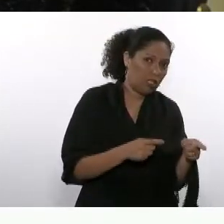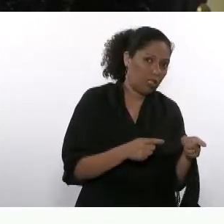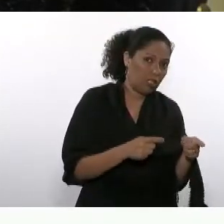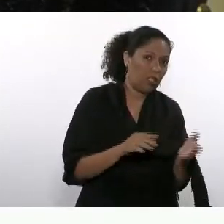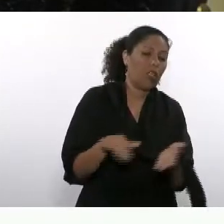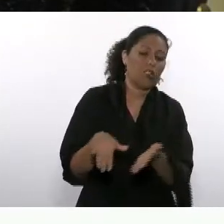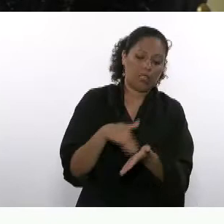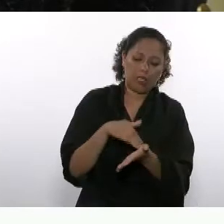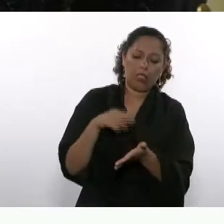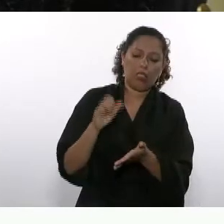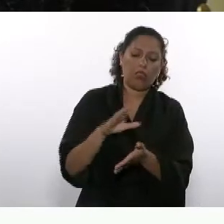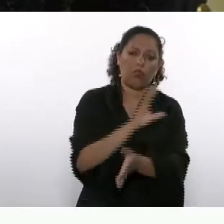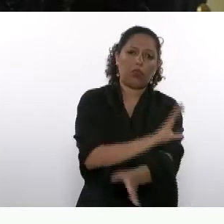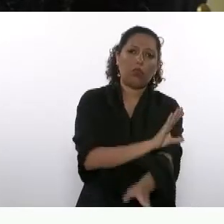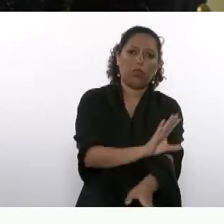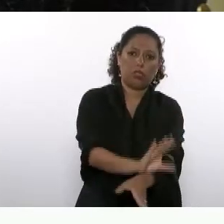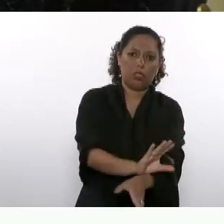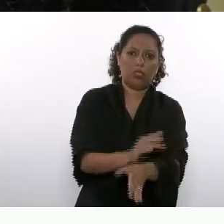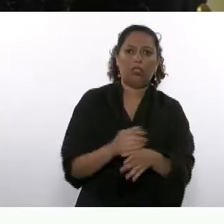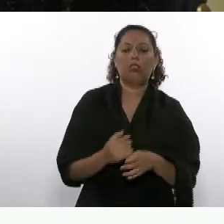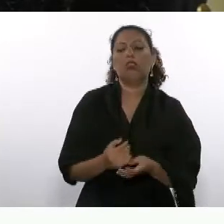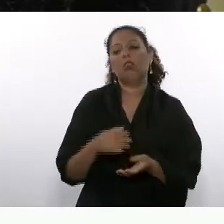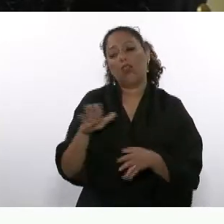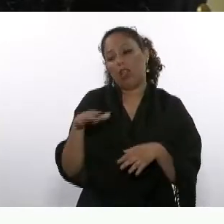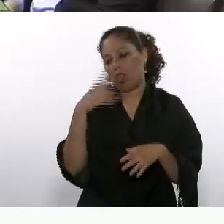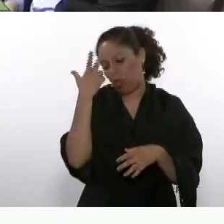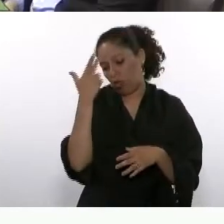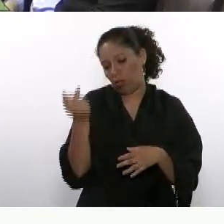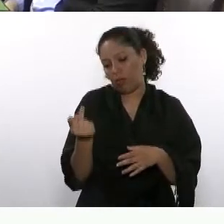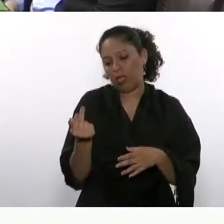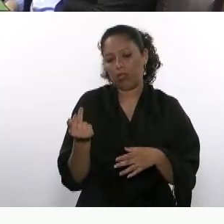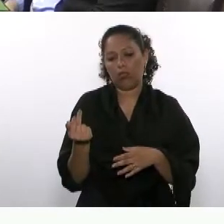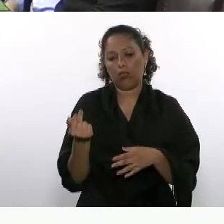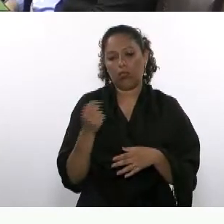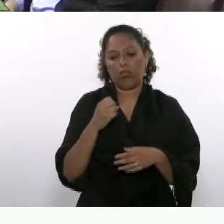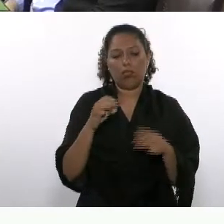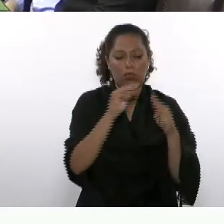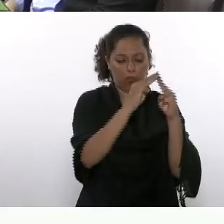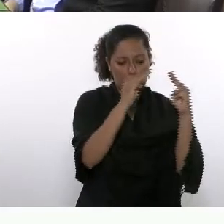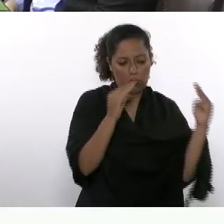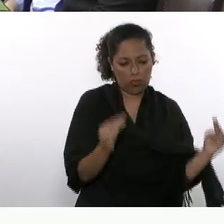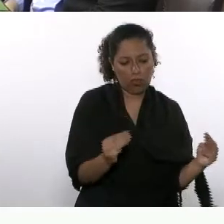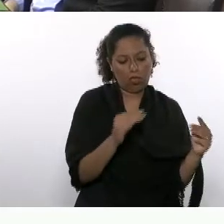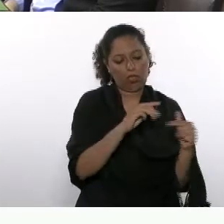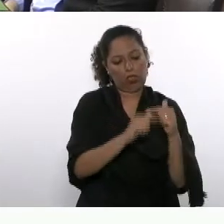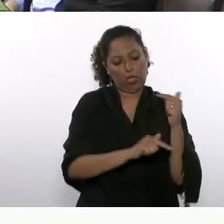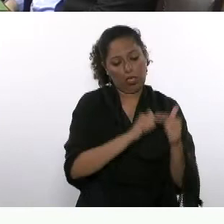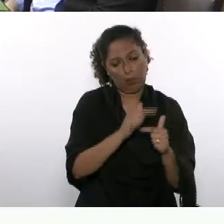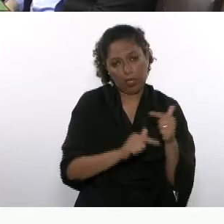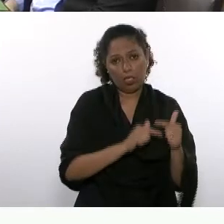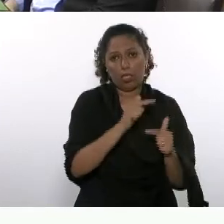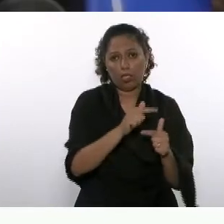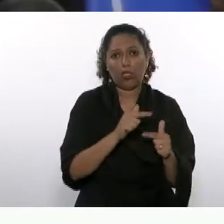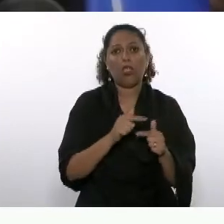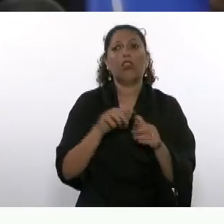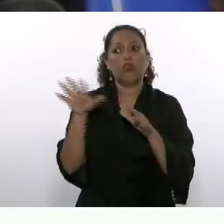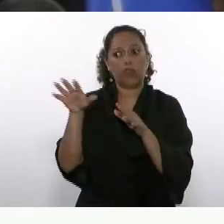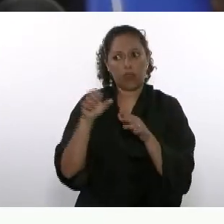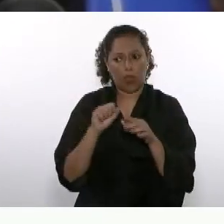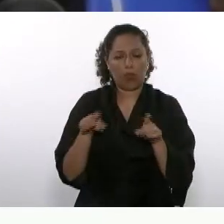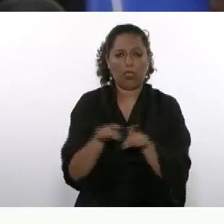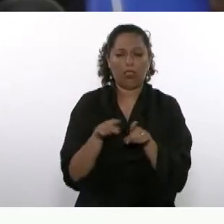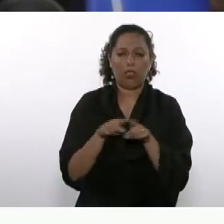Cultura. É óbvio que não há dúvidas de que em algum momento, né, estando o museu pronto, Sim. ele se torna um atrativo